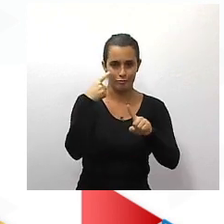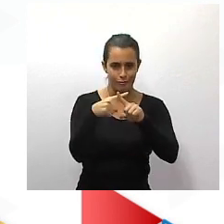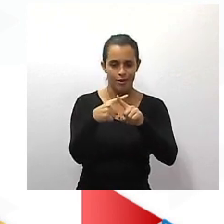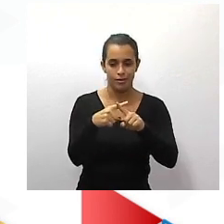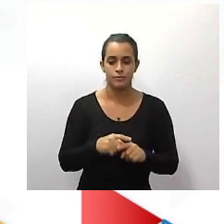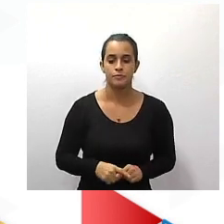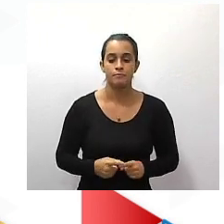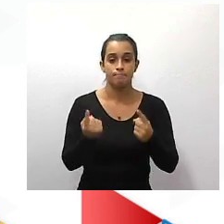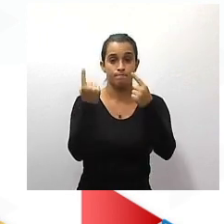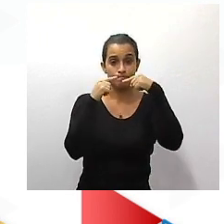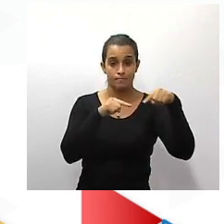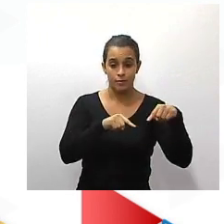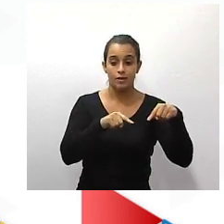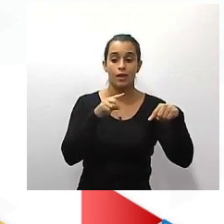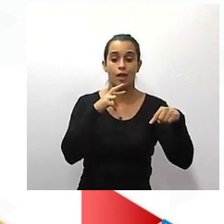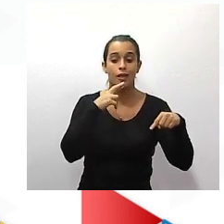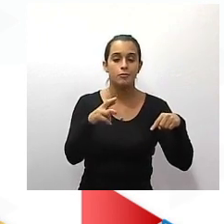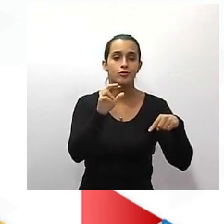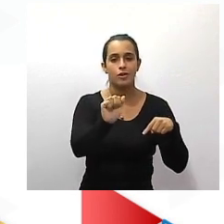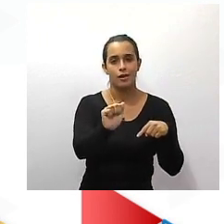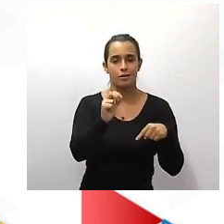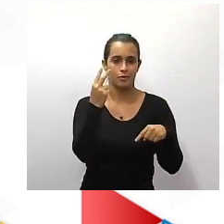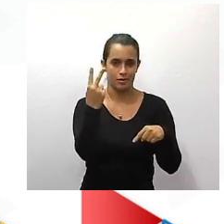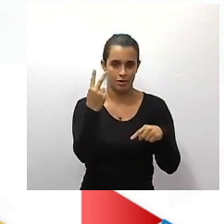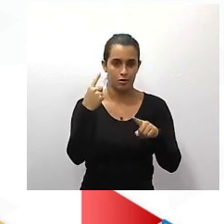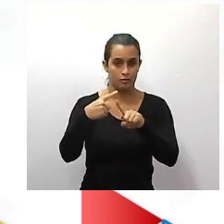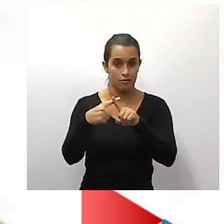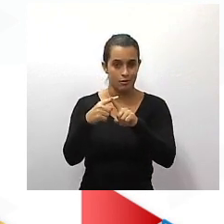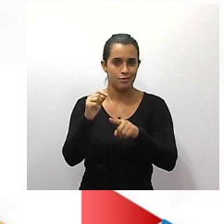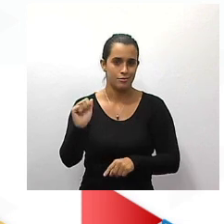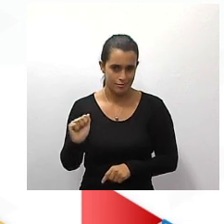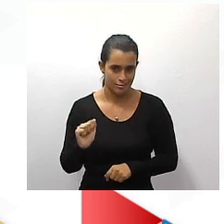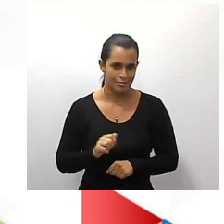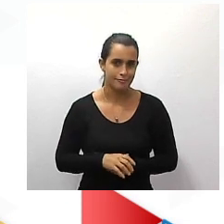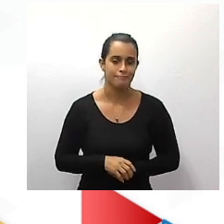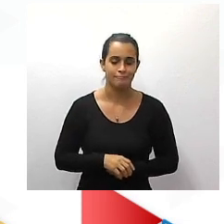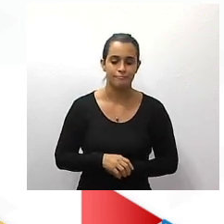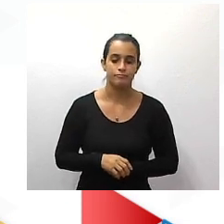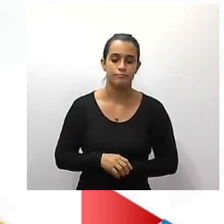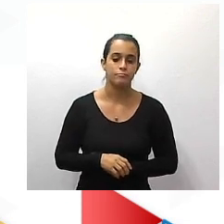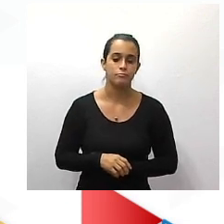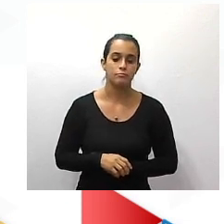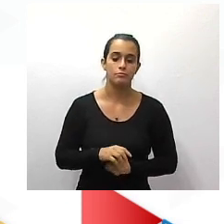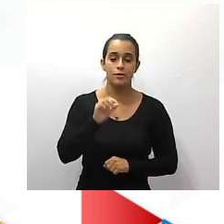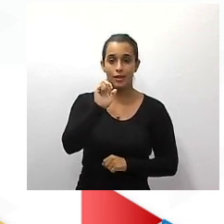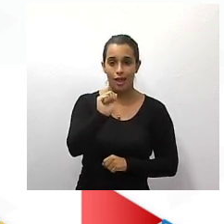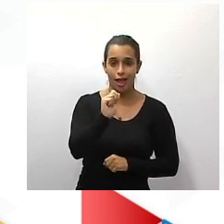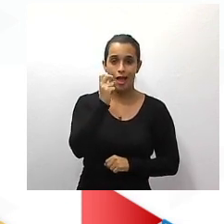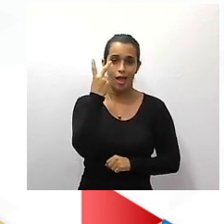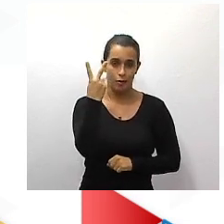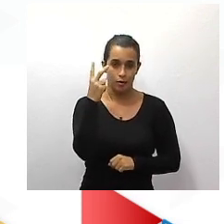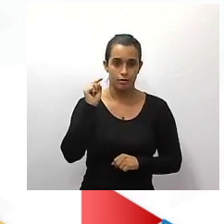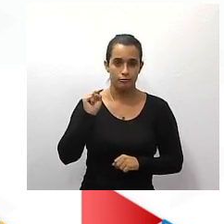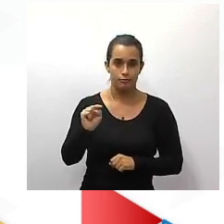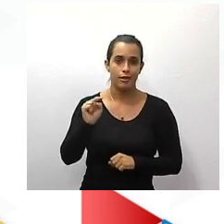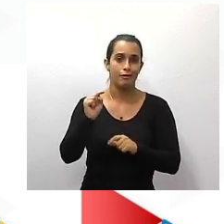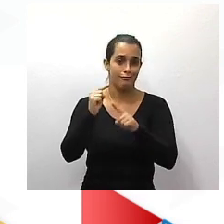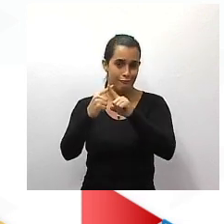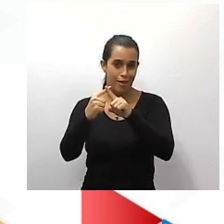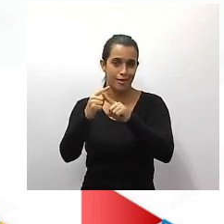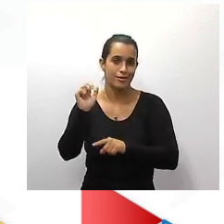cubagem. Não esquece. Quer saber um pouquinho mais sobre volume e capacidade? aponta a câmera do teu celular para esse QR